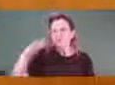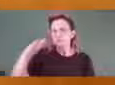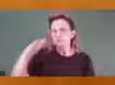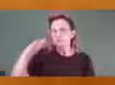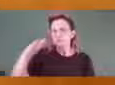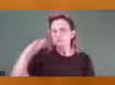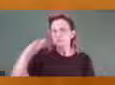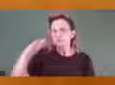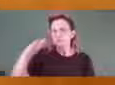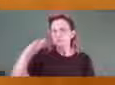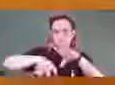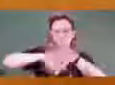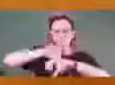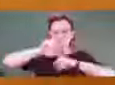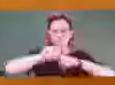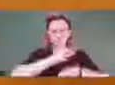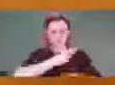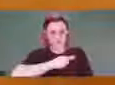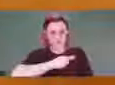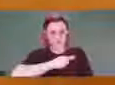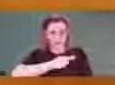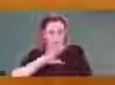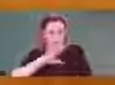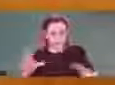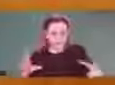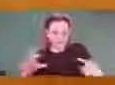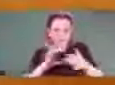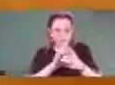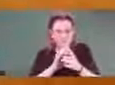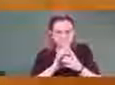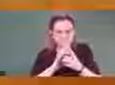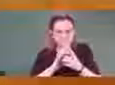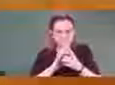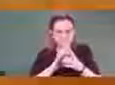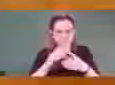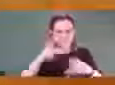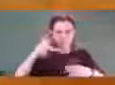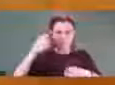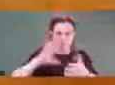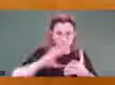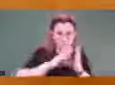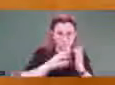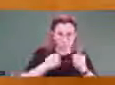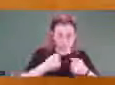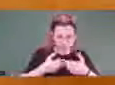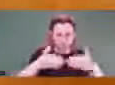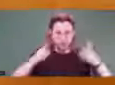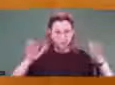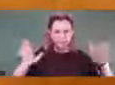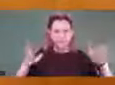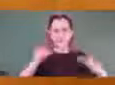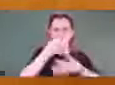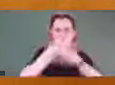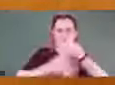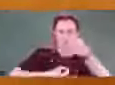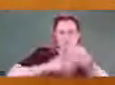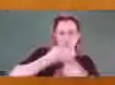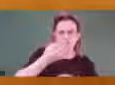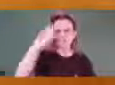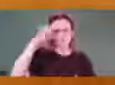e religiosidade um partido aberto à colaboração com ideias sugestões e lutas